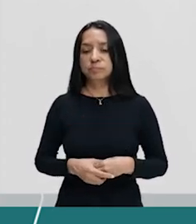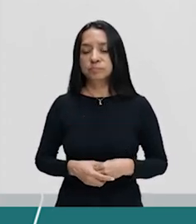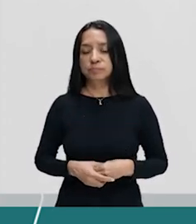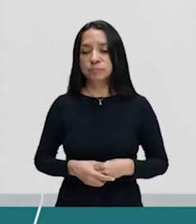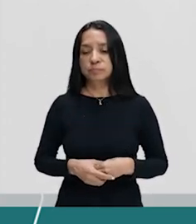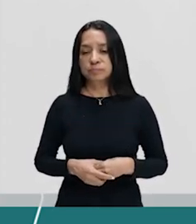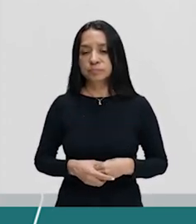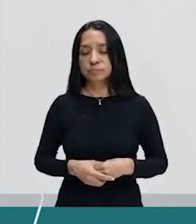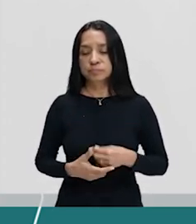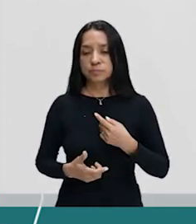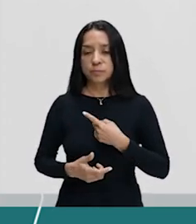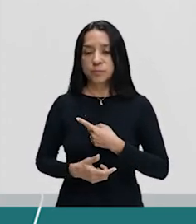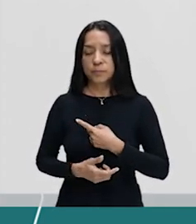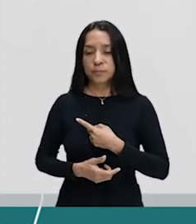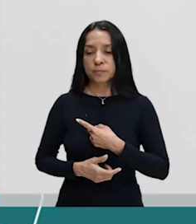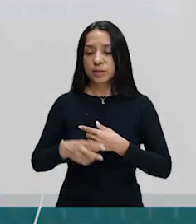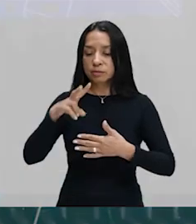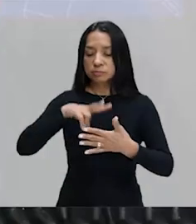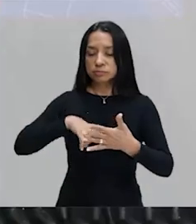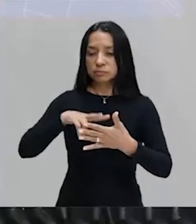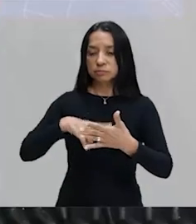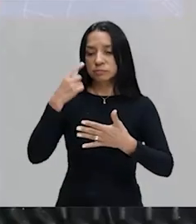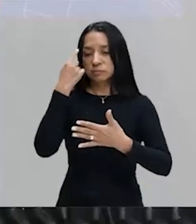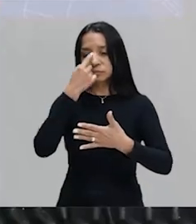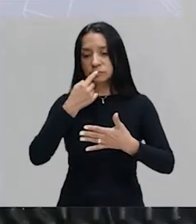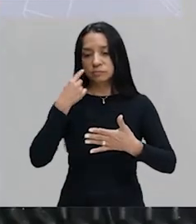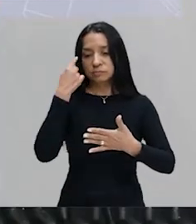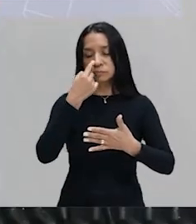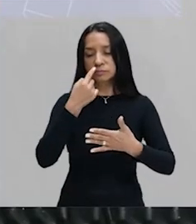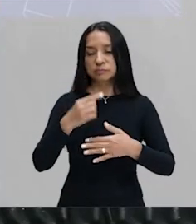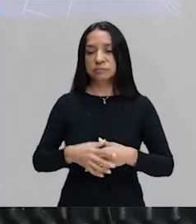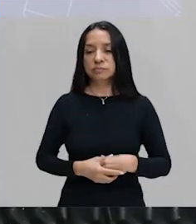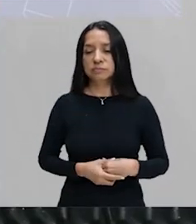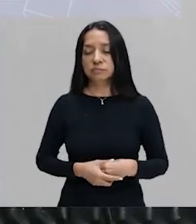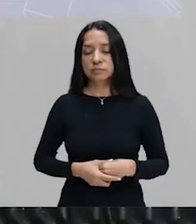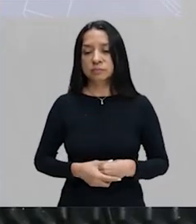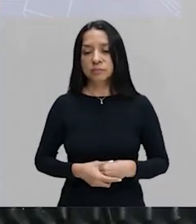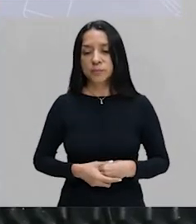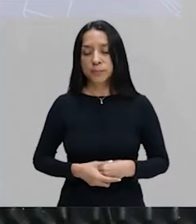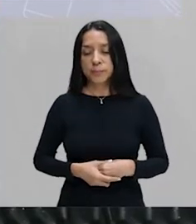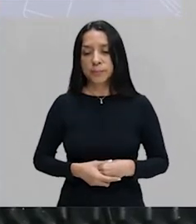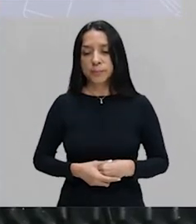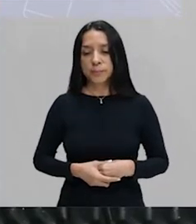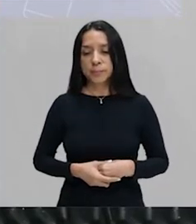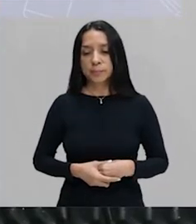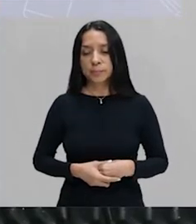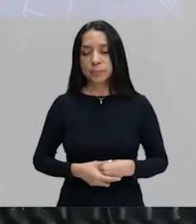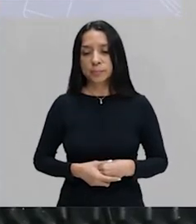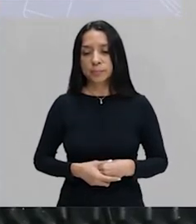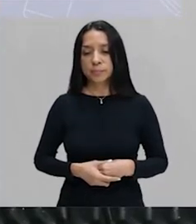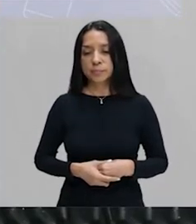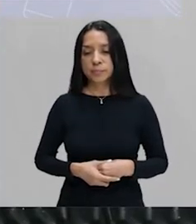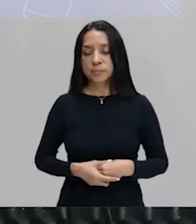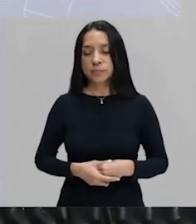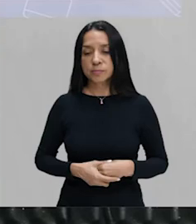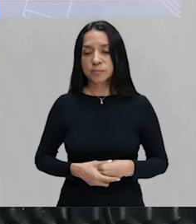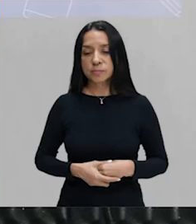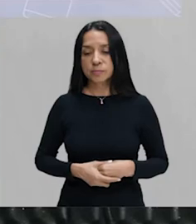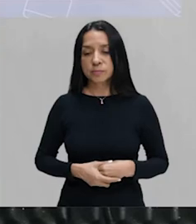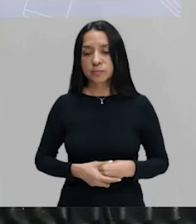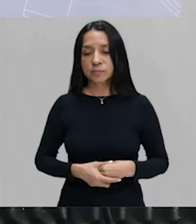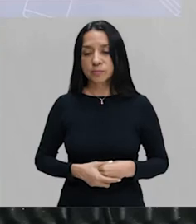Yo estaria, tu estarias, ele estaria, nosotros estaríamos, vosotros estaríais e